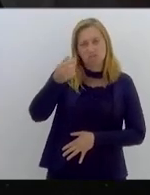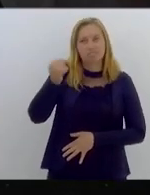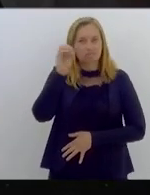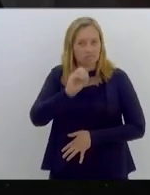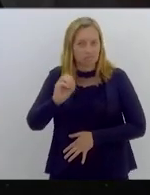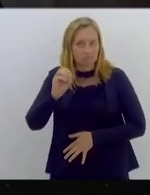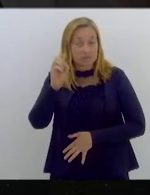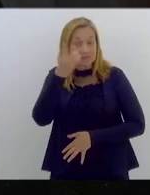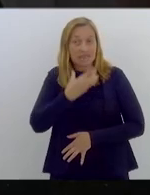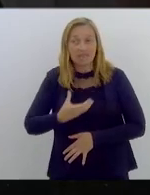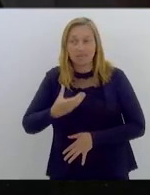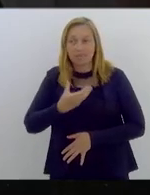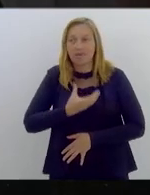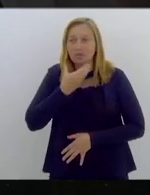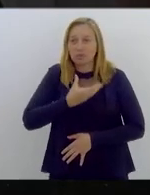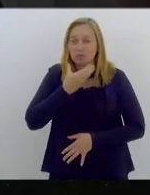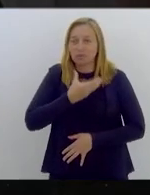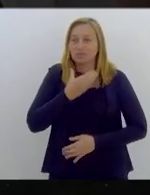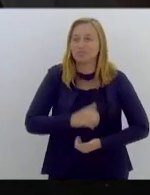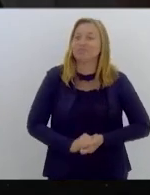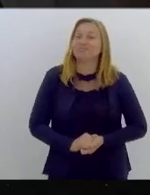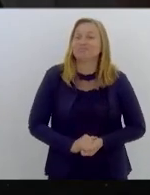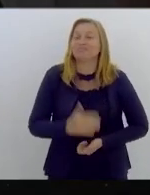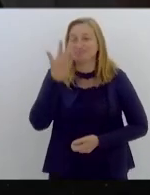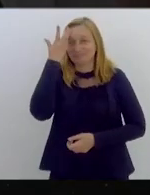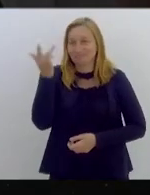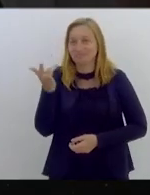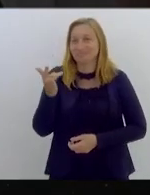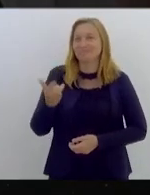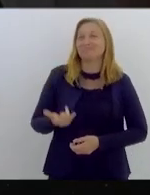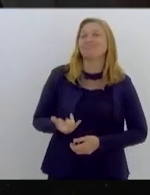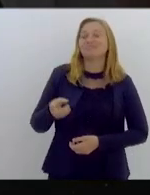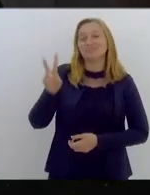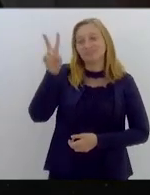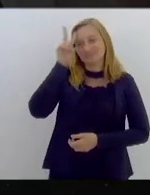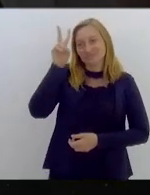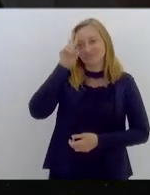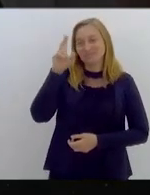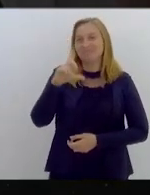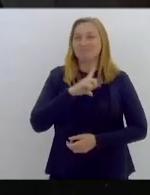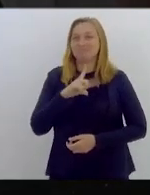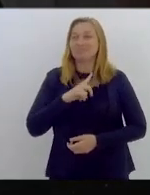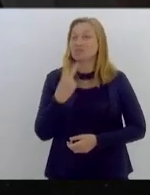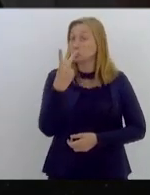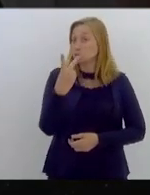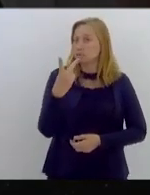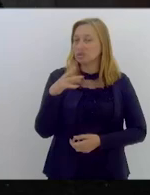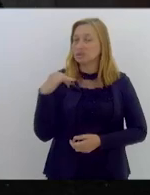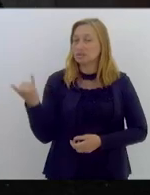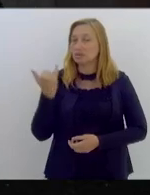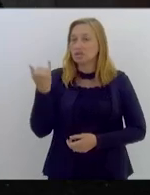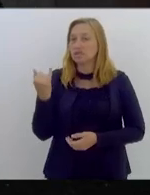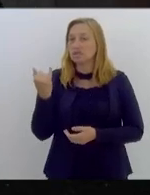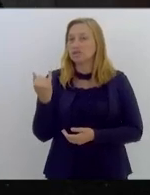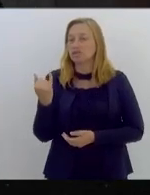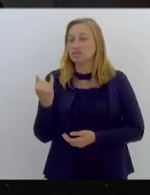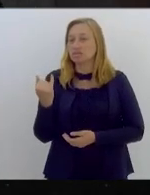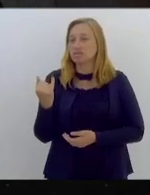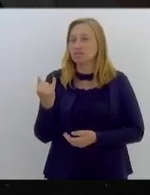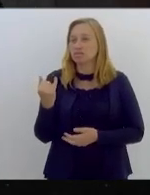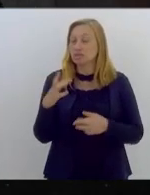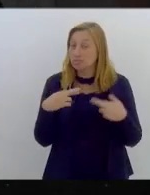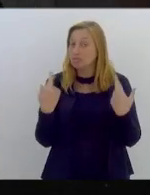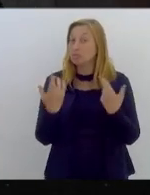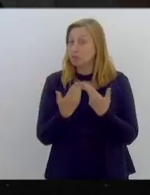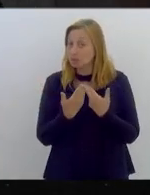dezembro. Pela manhã, na segunda-feira, nós tivemos duas importantes atividades